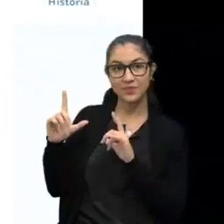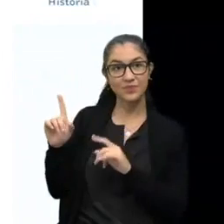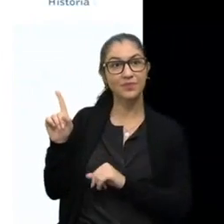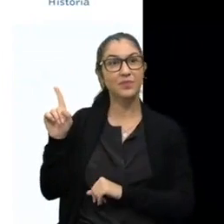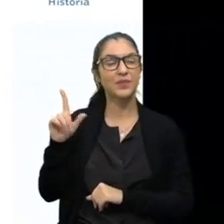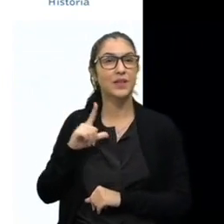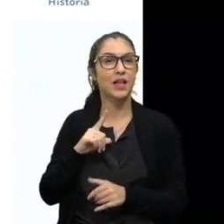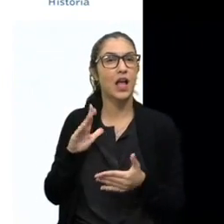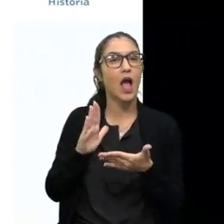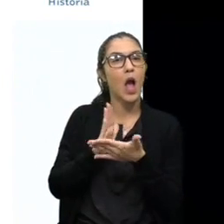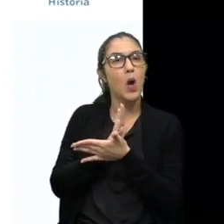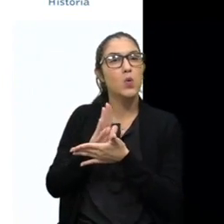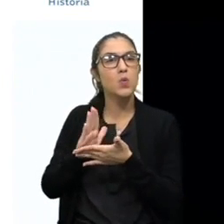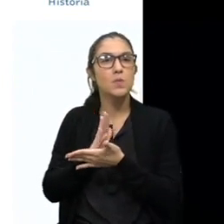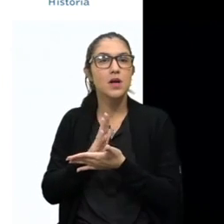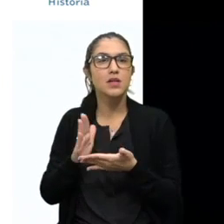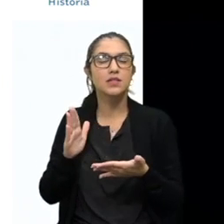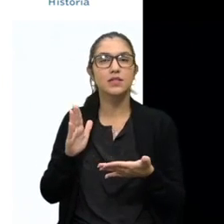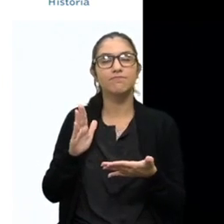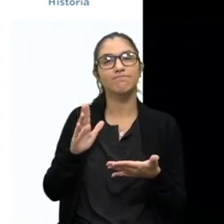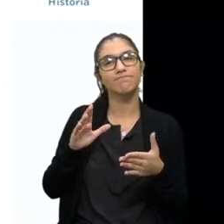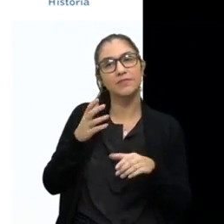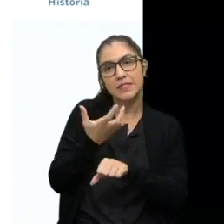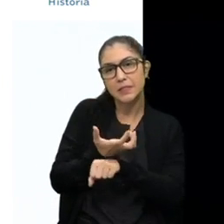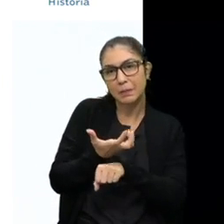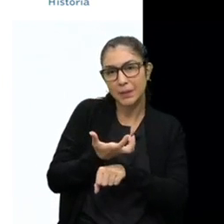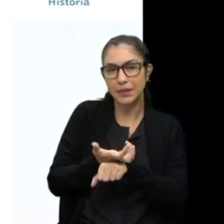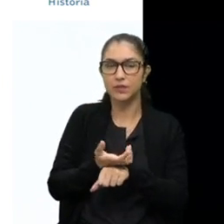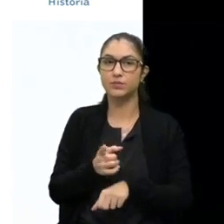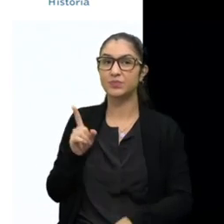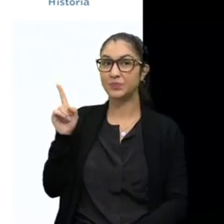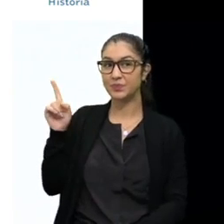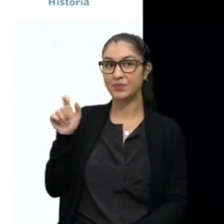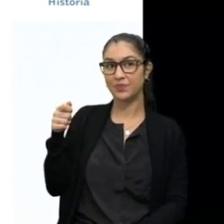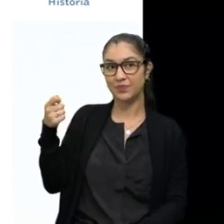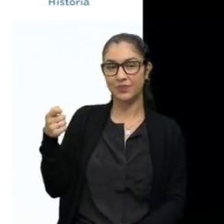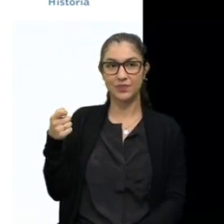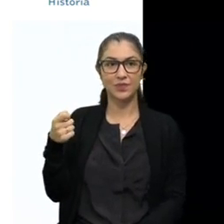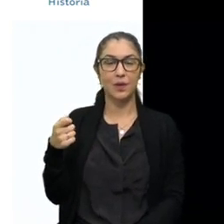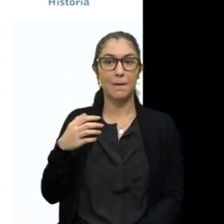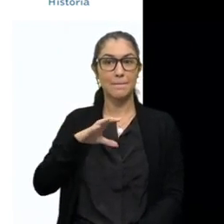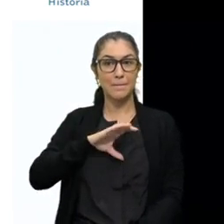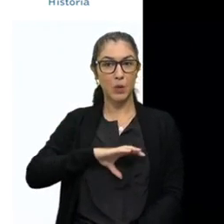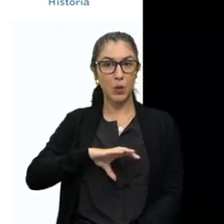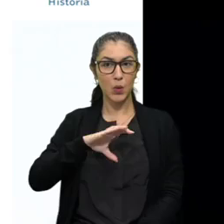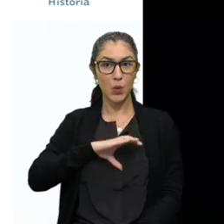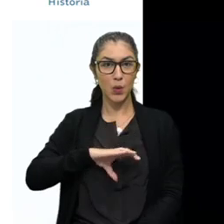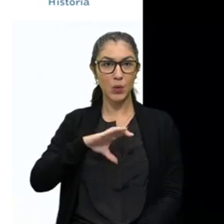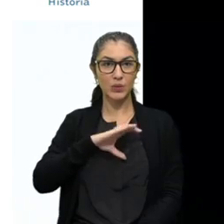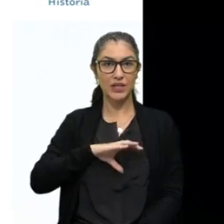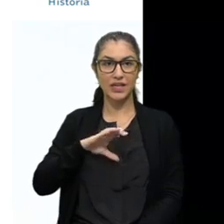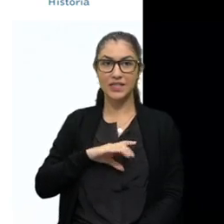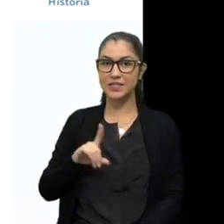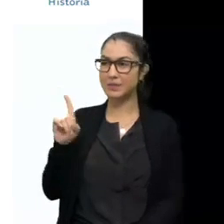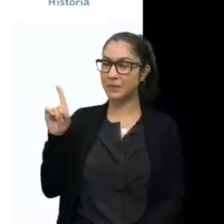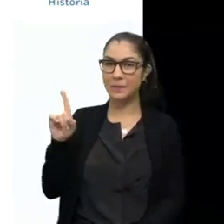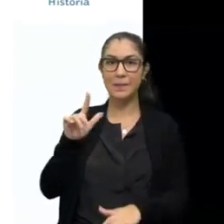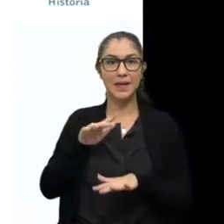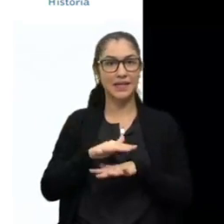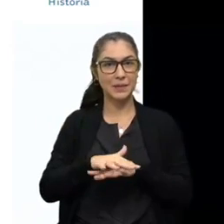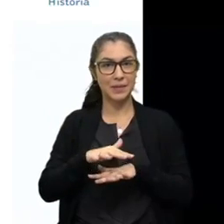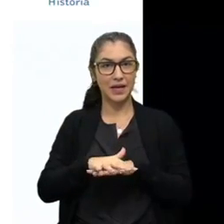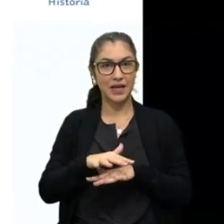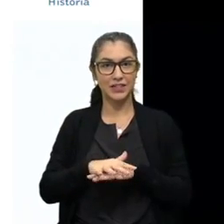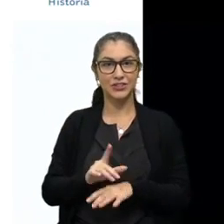temos algumas disciplinas. Então, o sinal para português, o sinal para